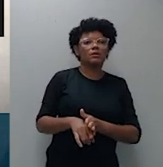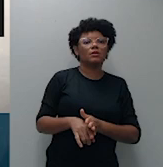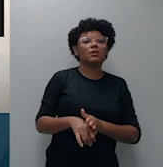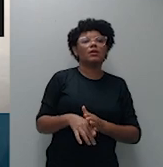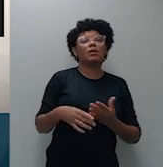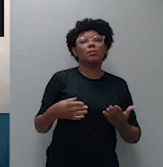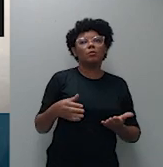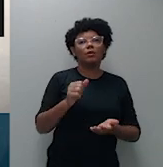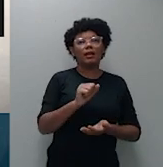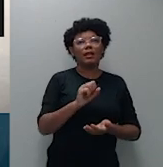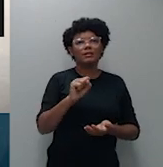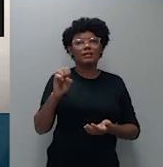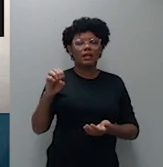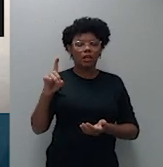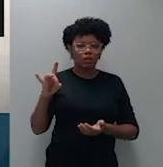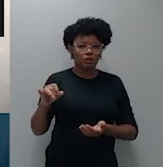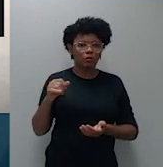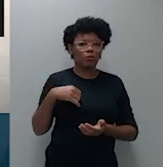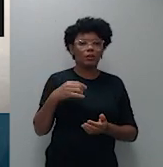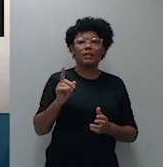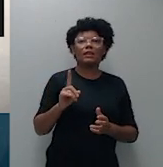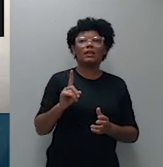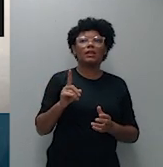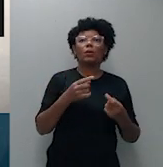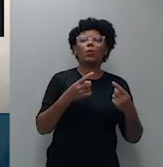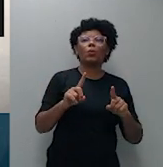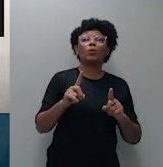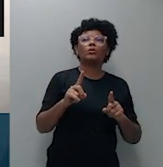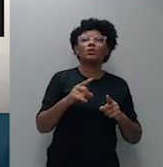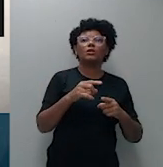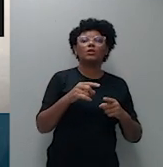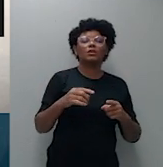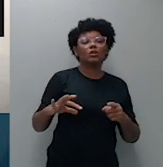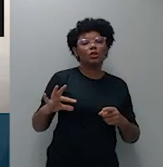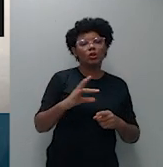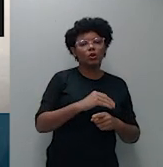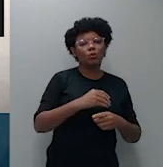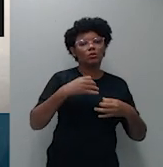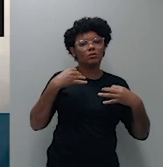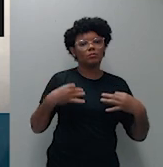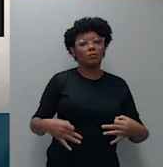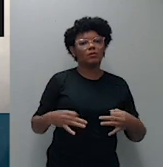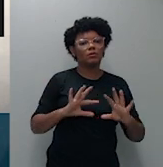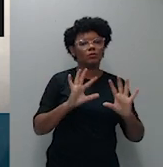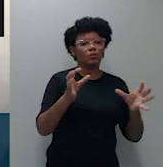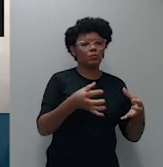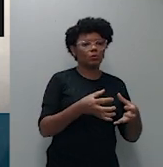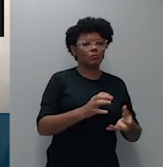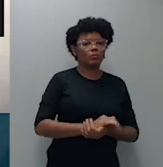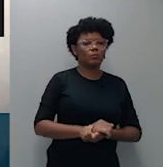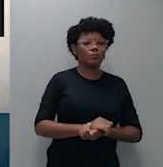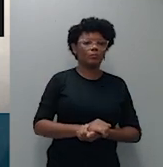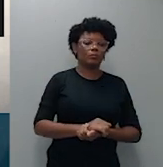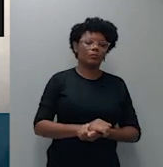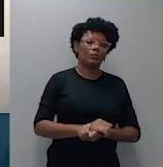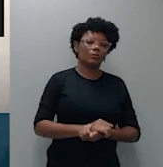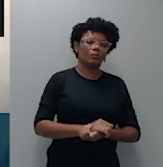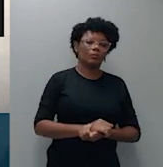você por assédio e constatamos que ela não viola nossos padrões de comunidade